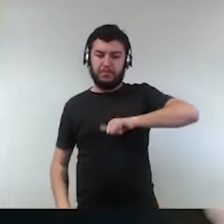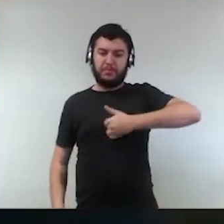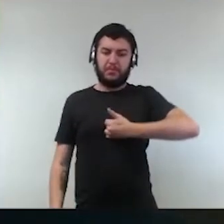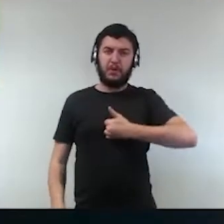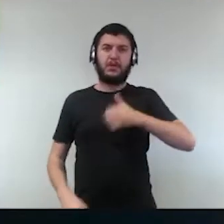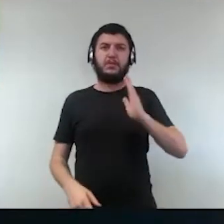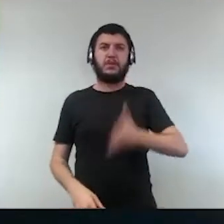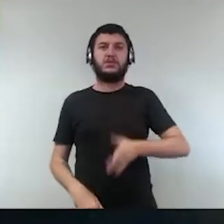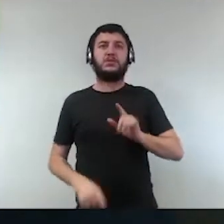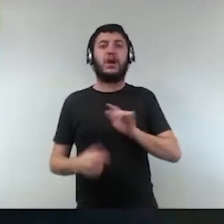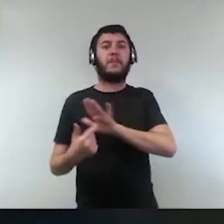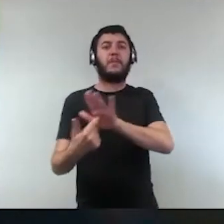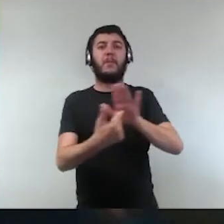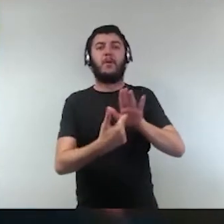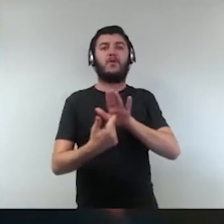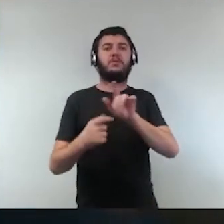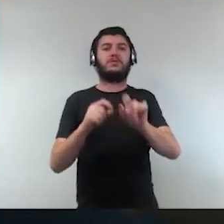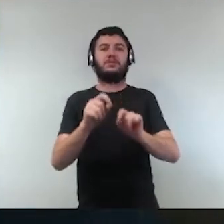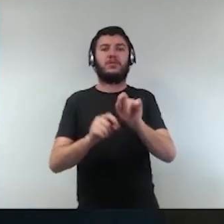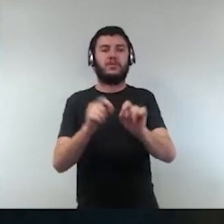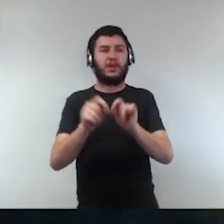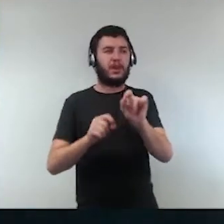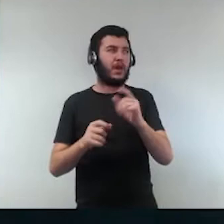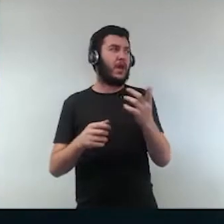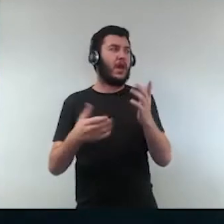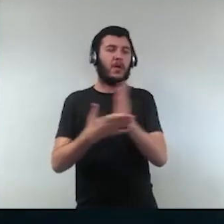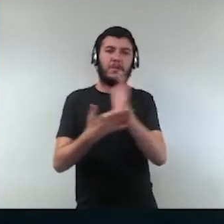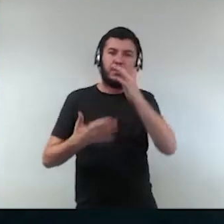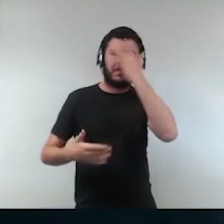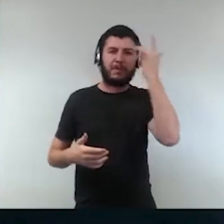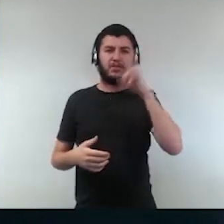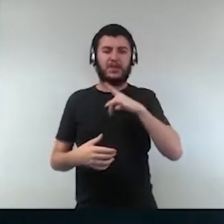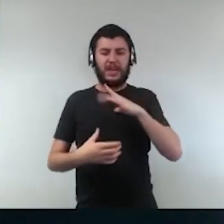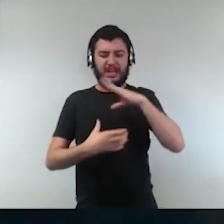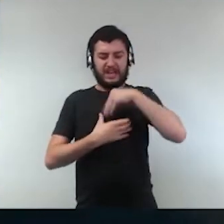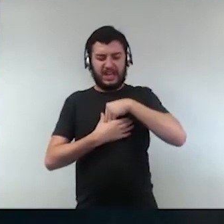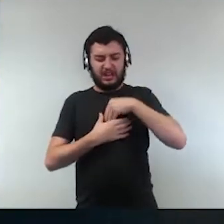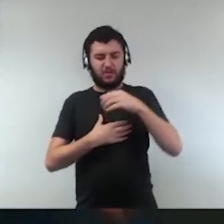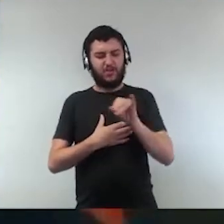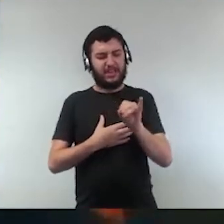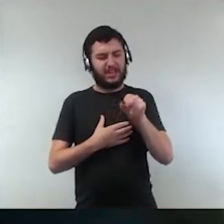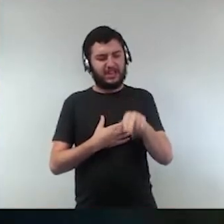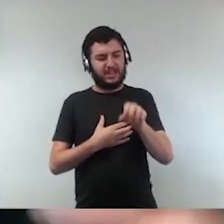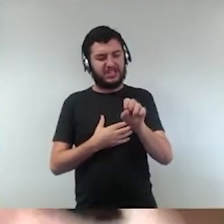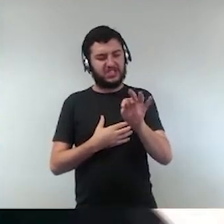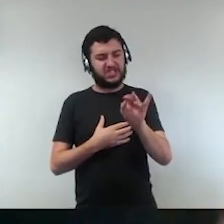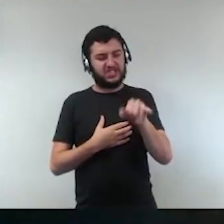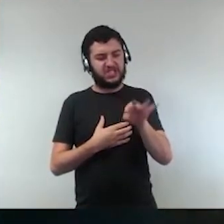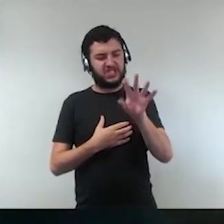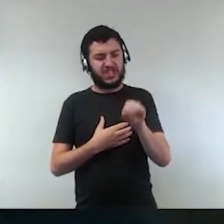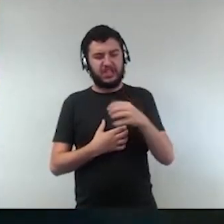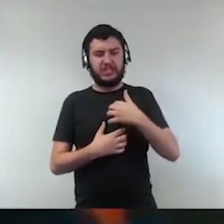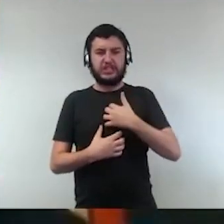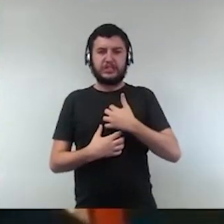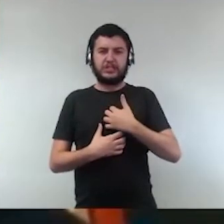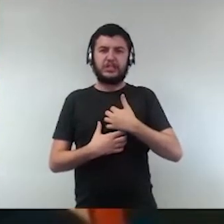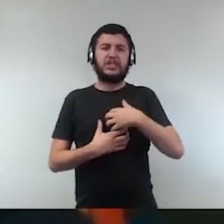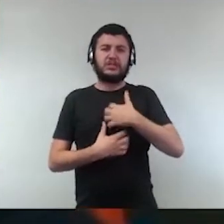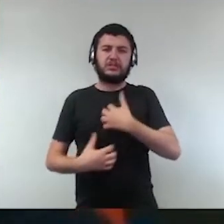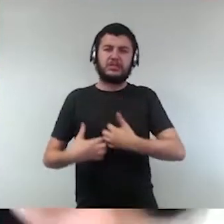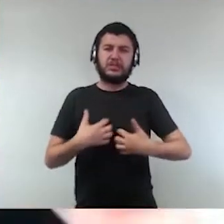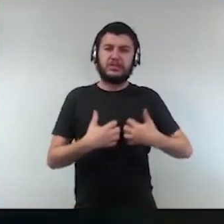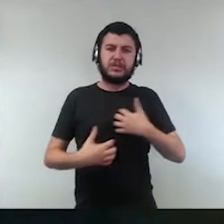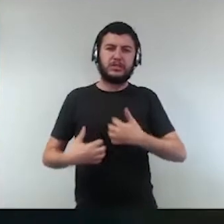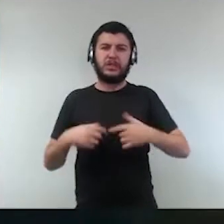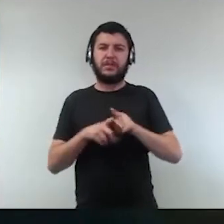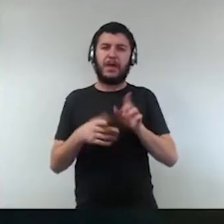que instintivo, animalesco, que busca a sua sobrevivência, às vezes sem limite, mas